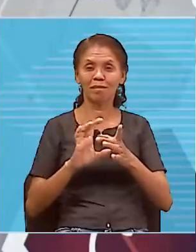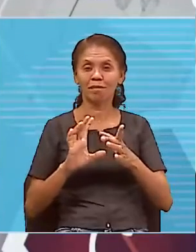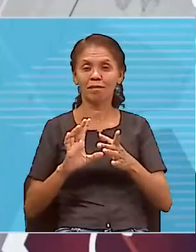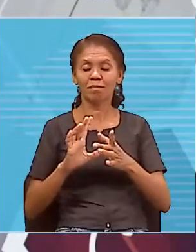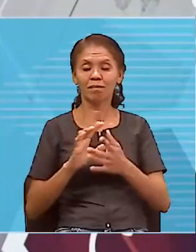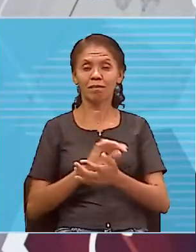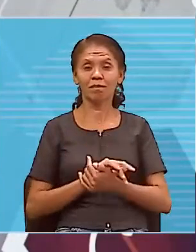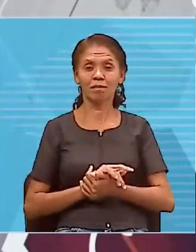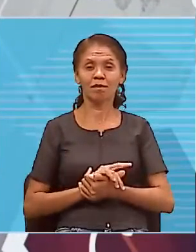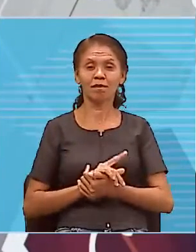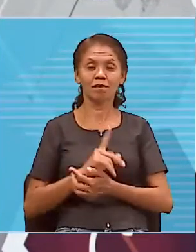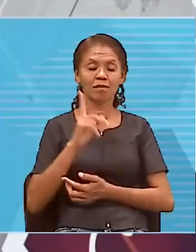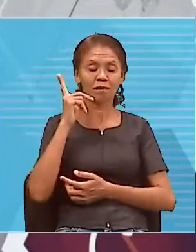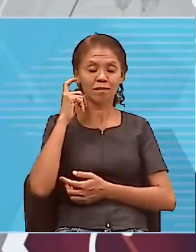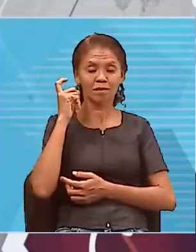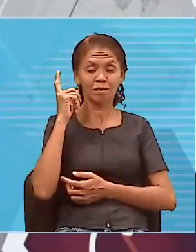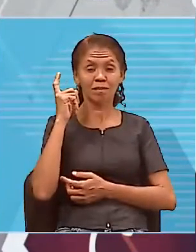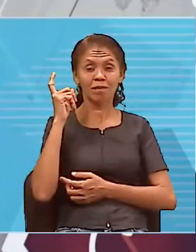ondas